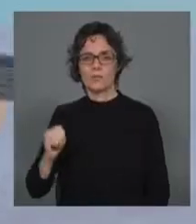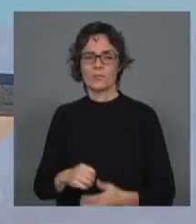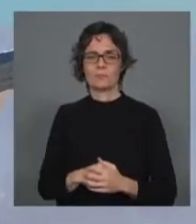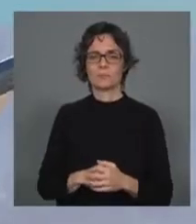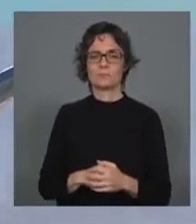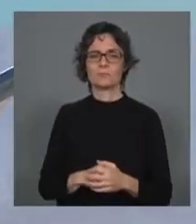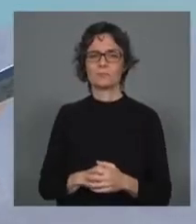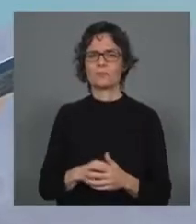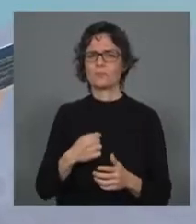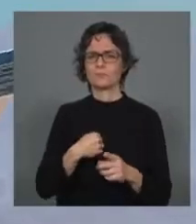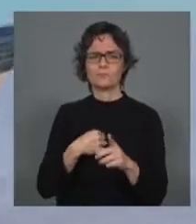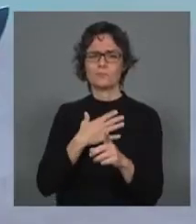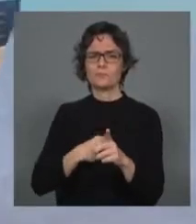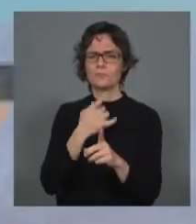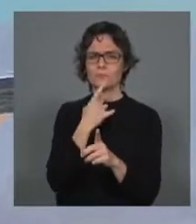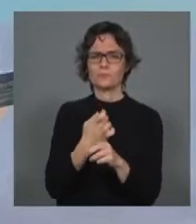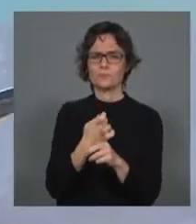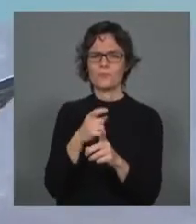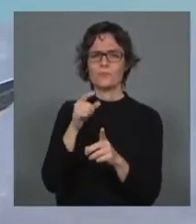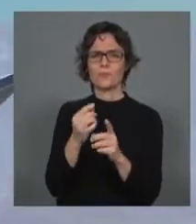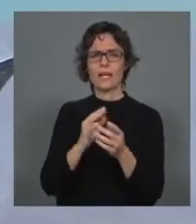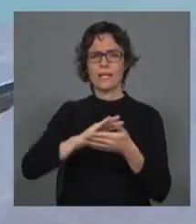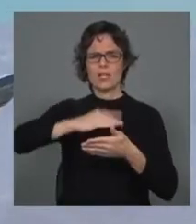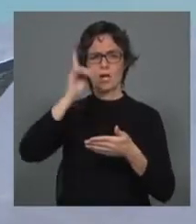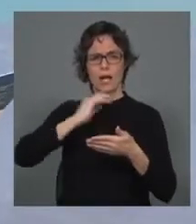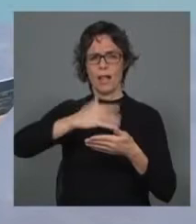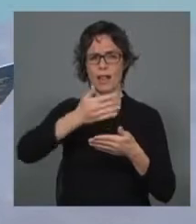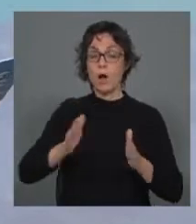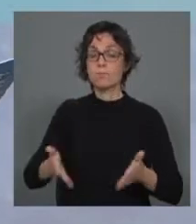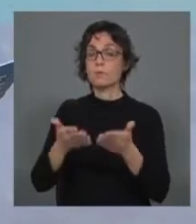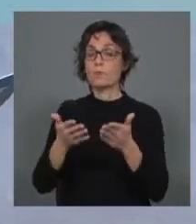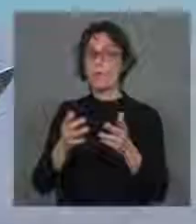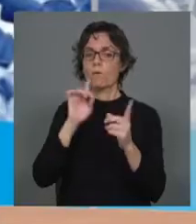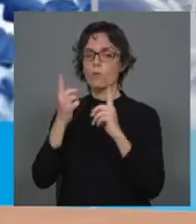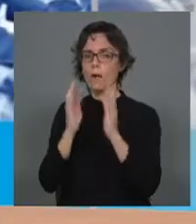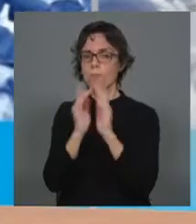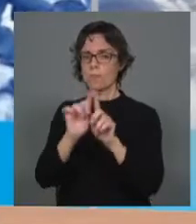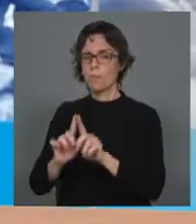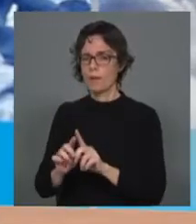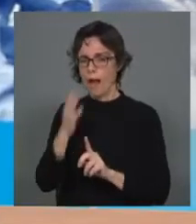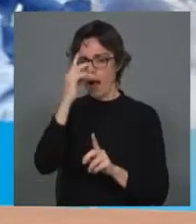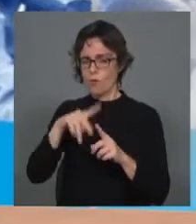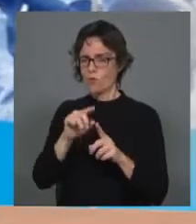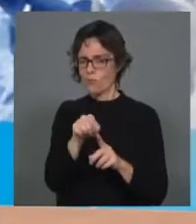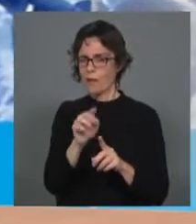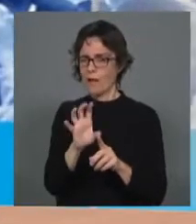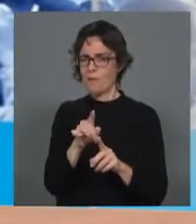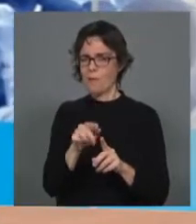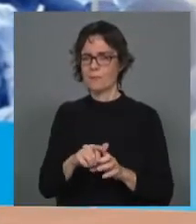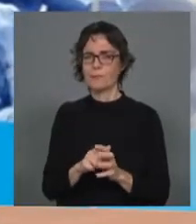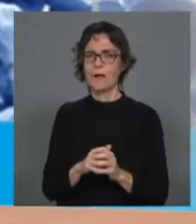que ferramenta é esta para a promoção do diálogo interreligioso? É um instrumento que eu vejo como